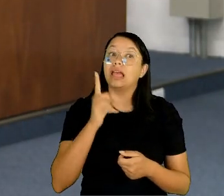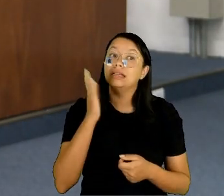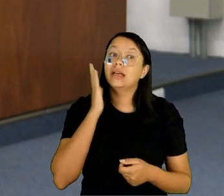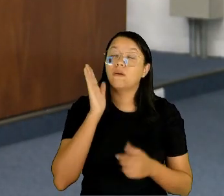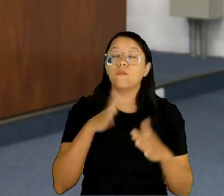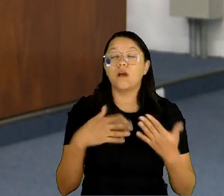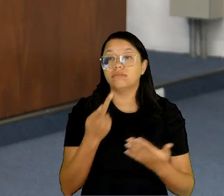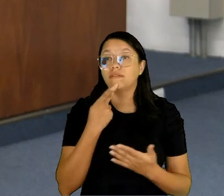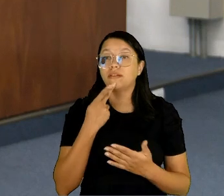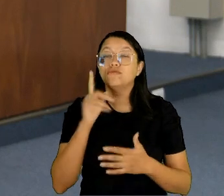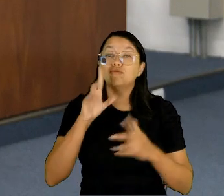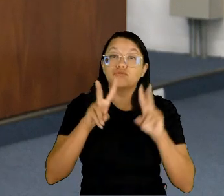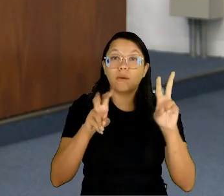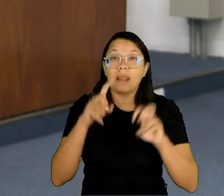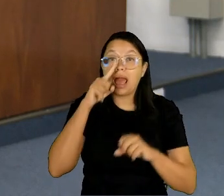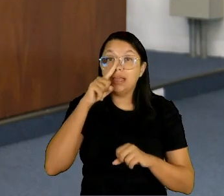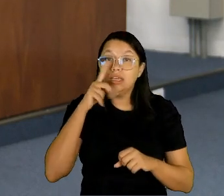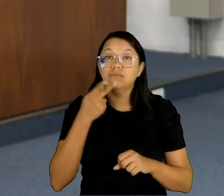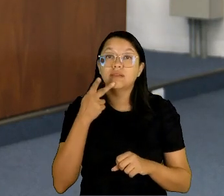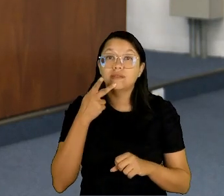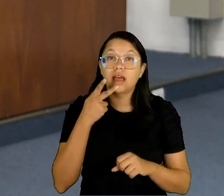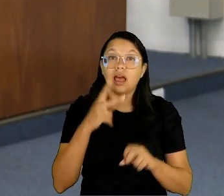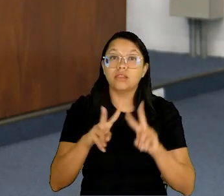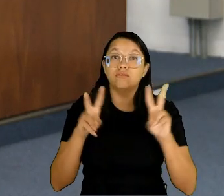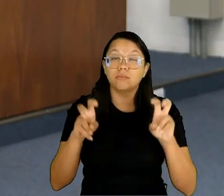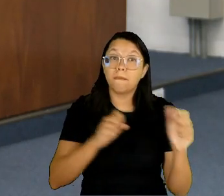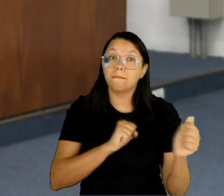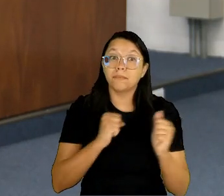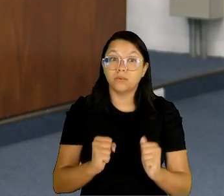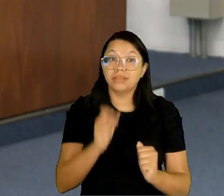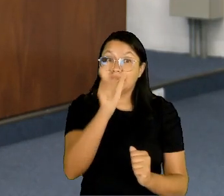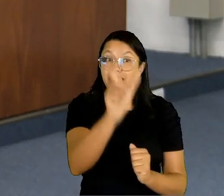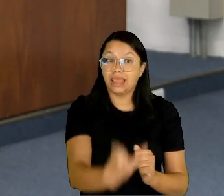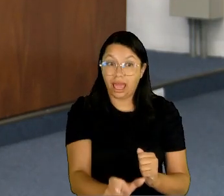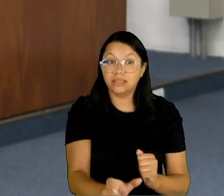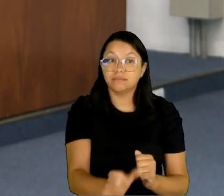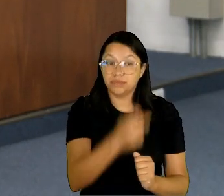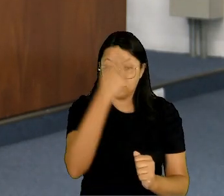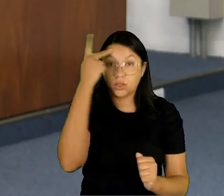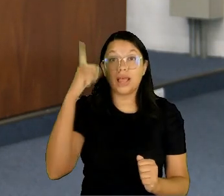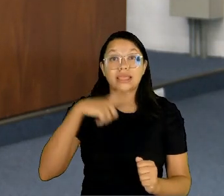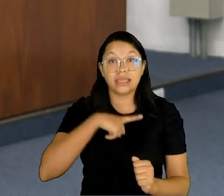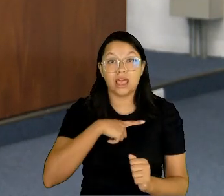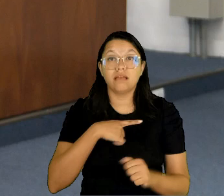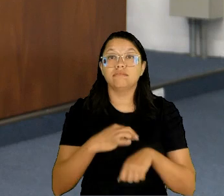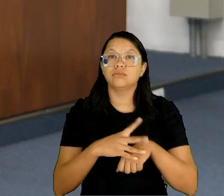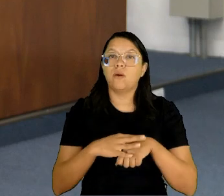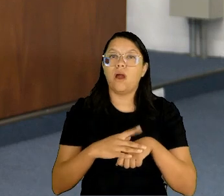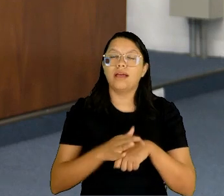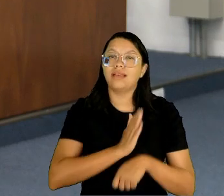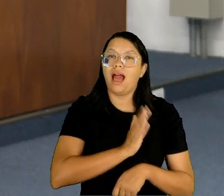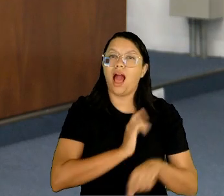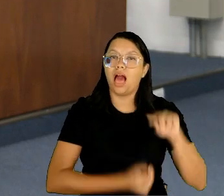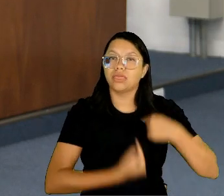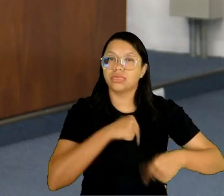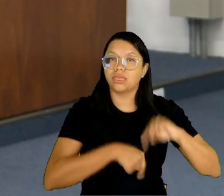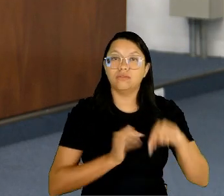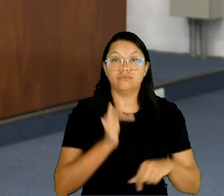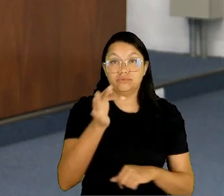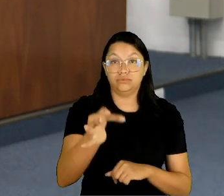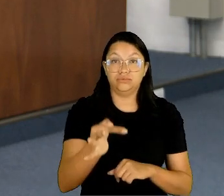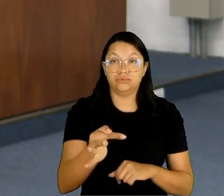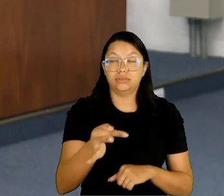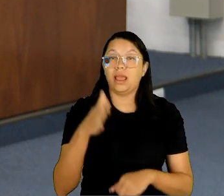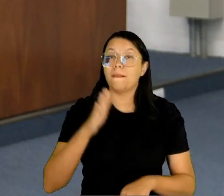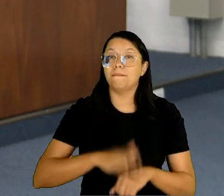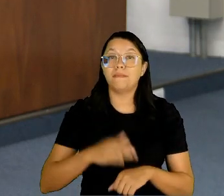risco cardiovascular, quando a gente está falando de risco, a gente está falando sobre a probabilidade desse paciente vir a ter uma doença cardiovascular no